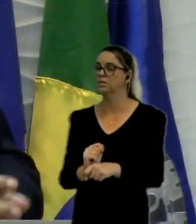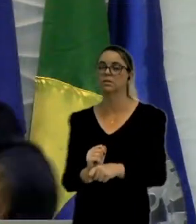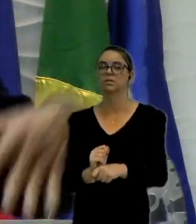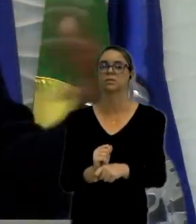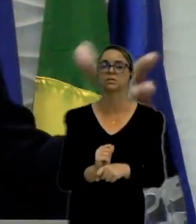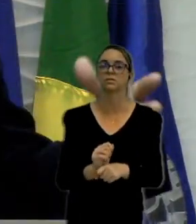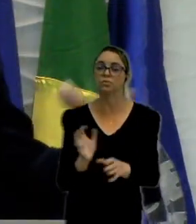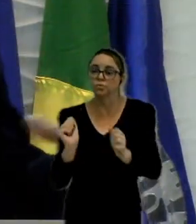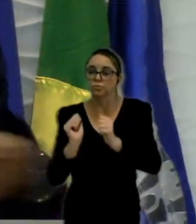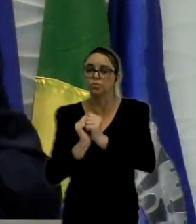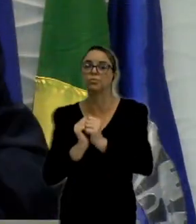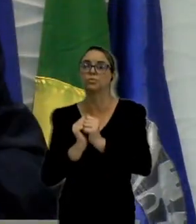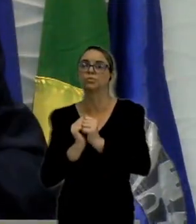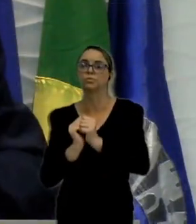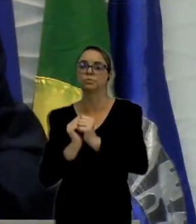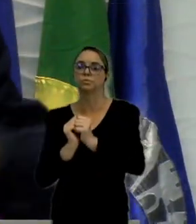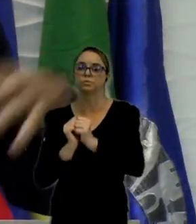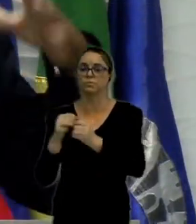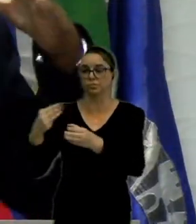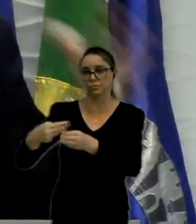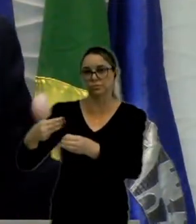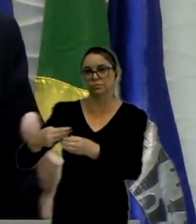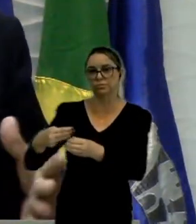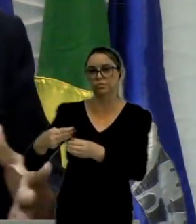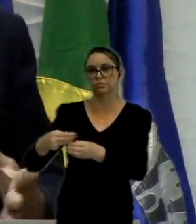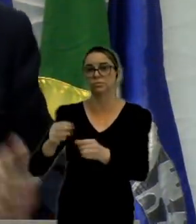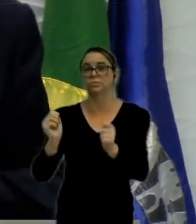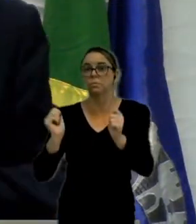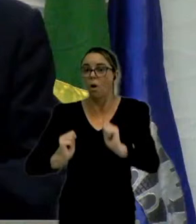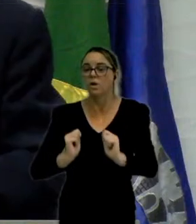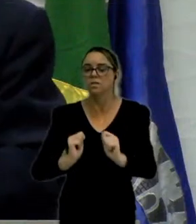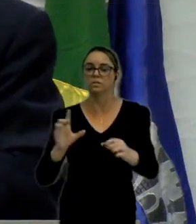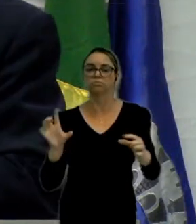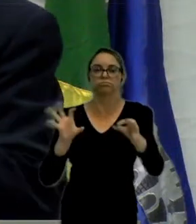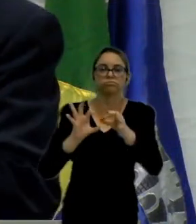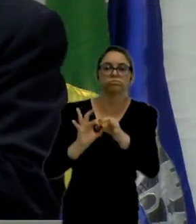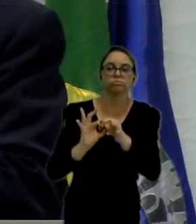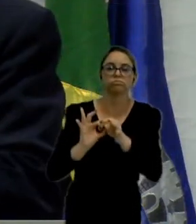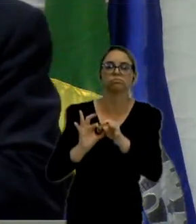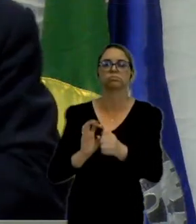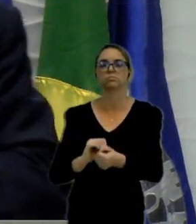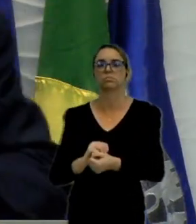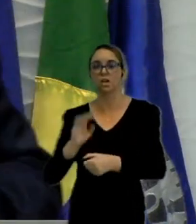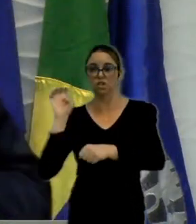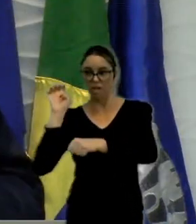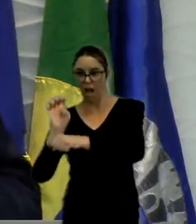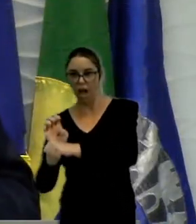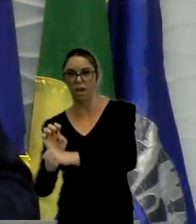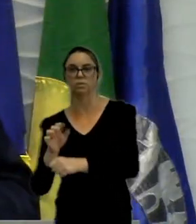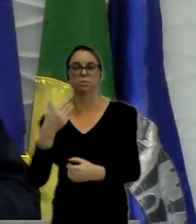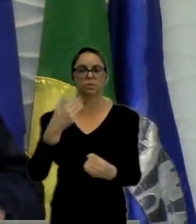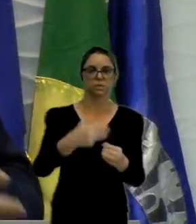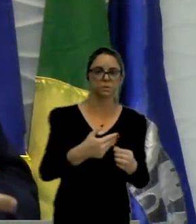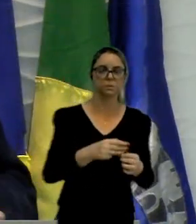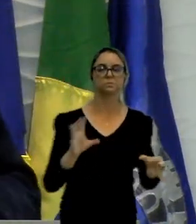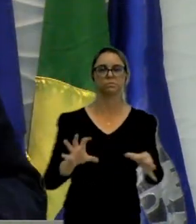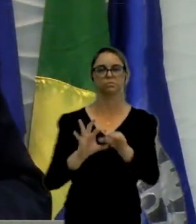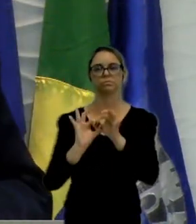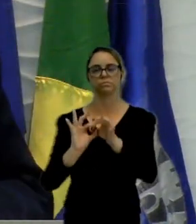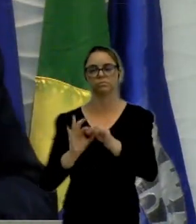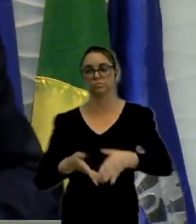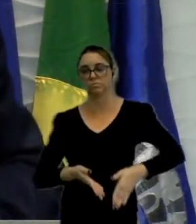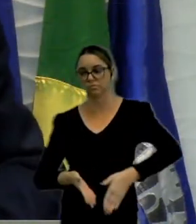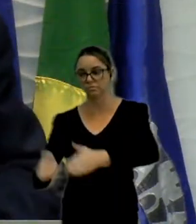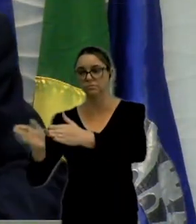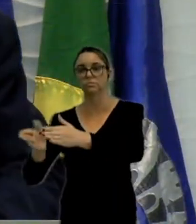para junto com o município, uma parceria para nós poder, pelo menos, recuperar essa estrada que liga São Bento